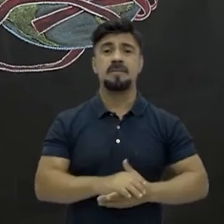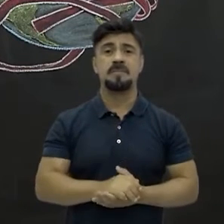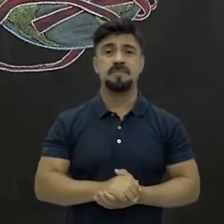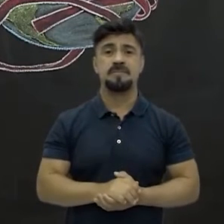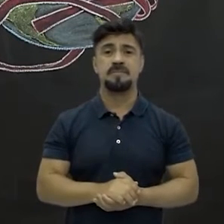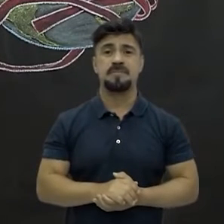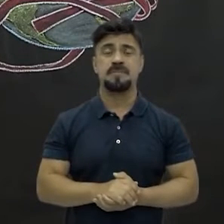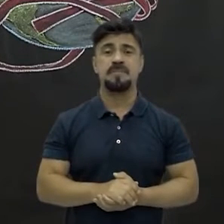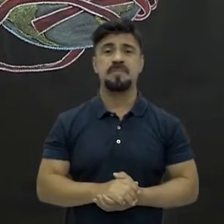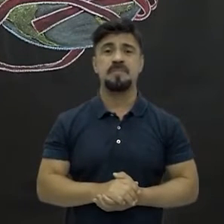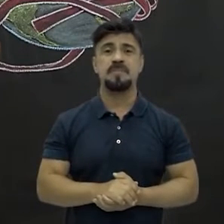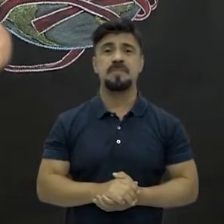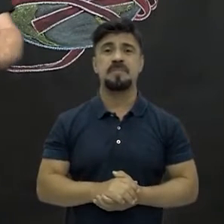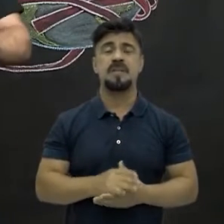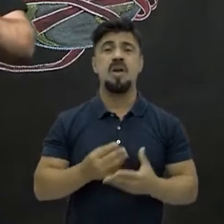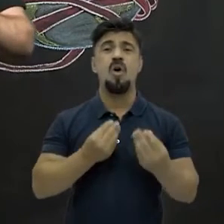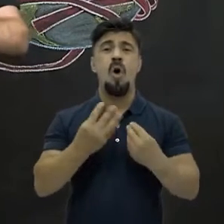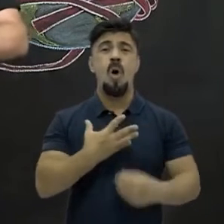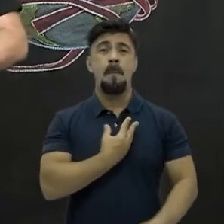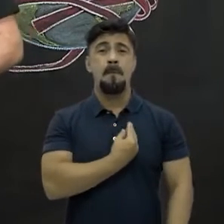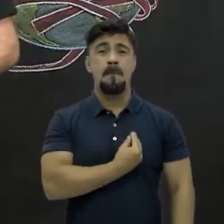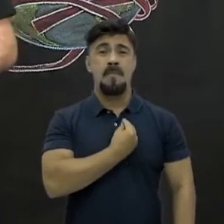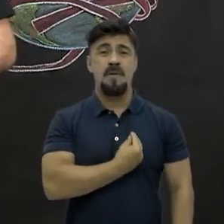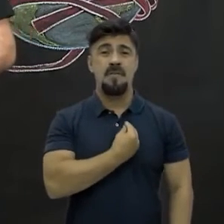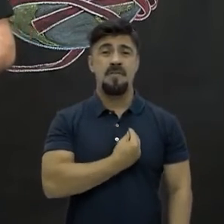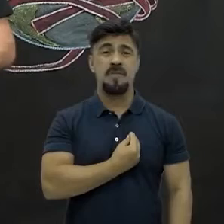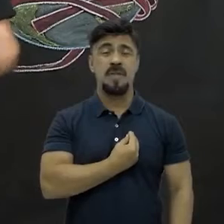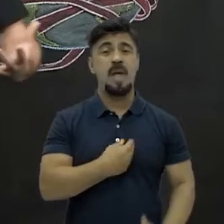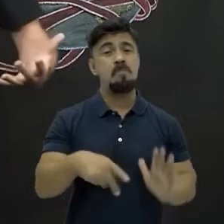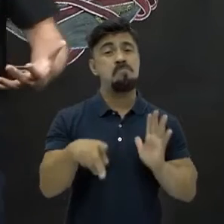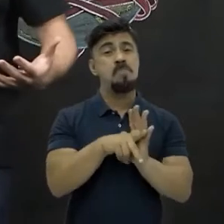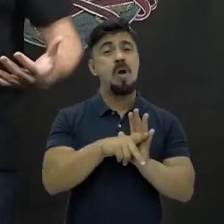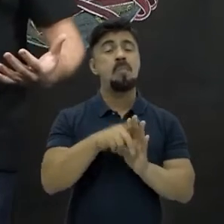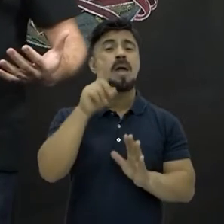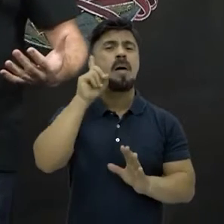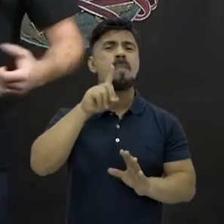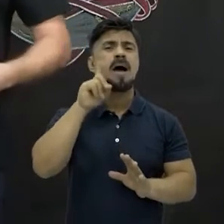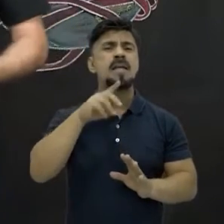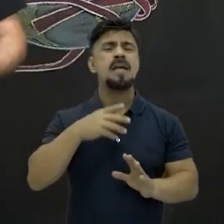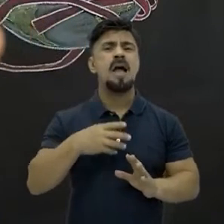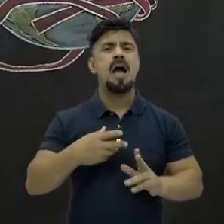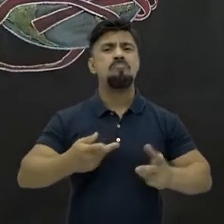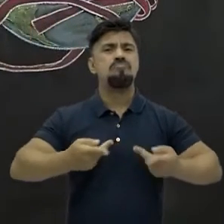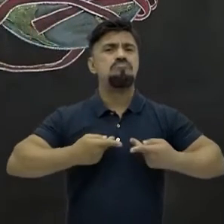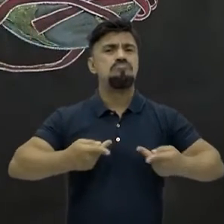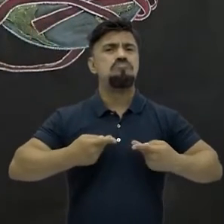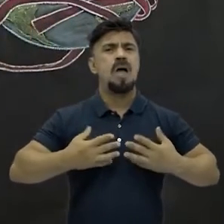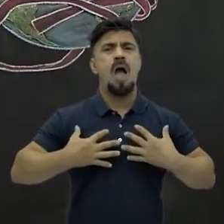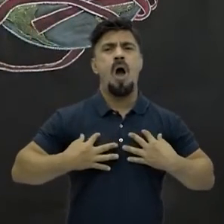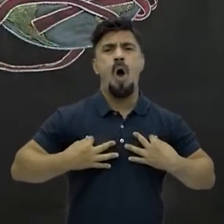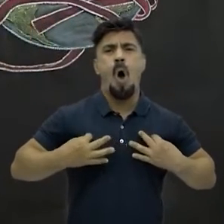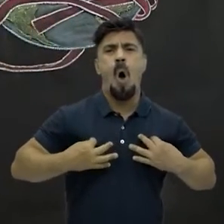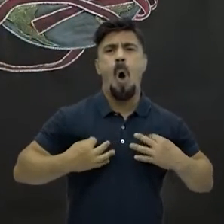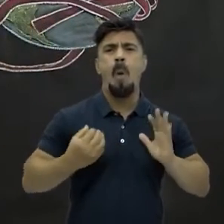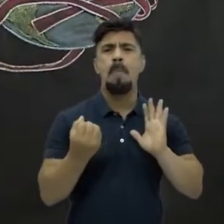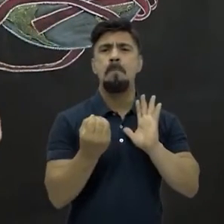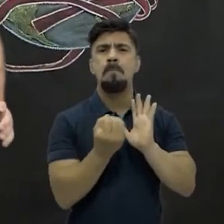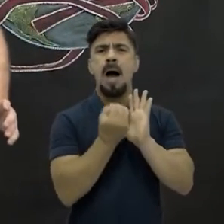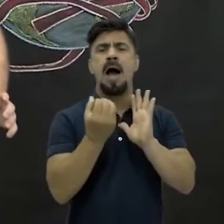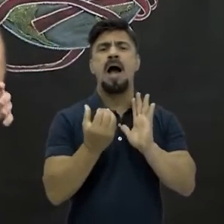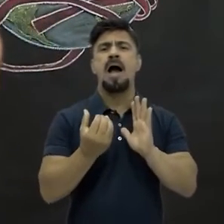bem baixo, o estilo de vida americano. Qual era o estilo de vida americano? Roupa da marca, um